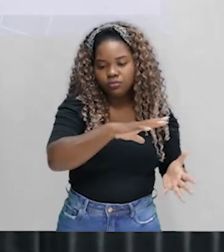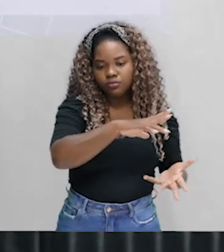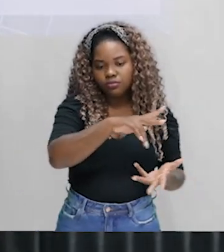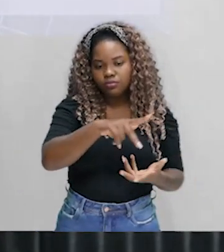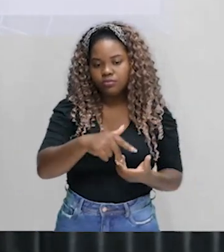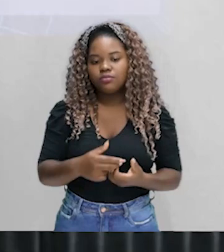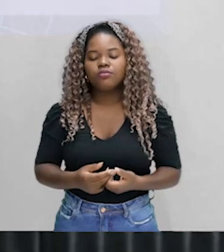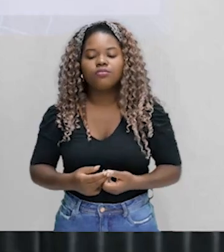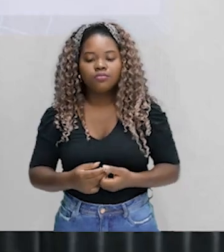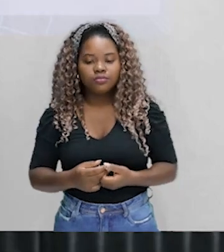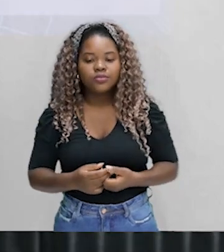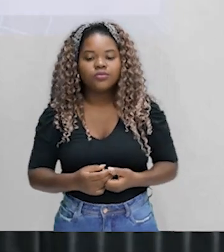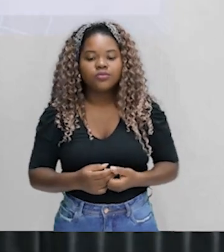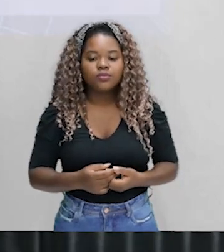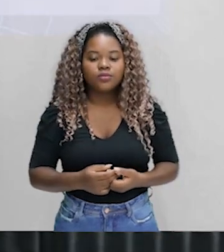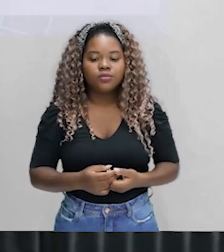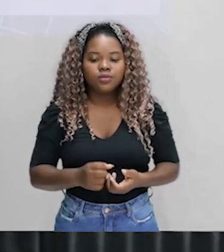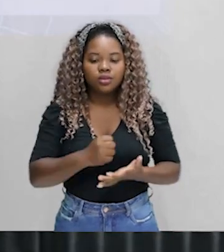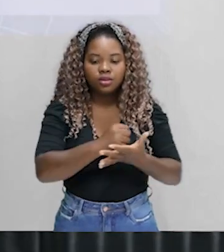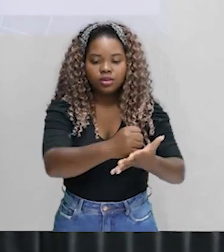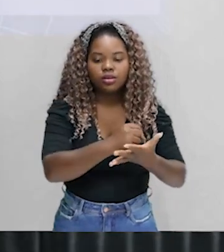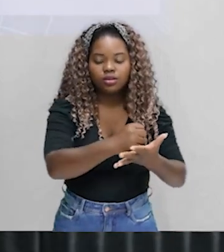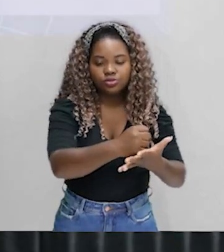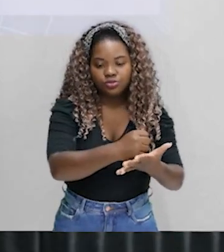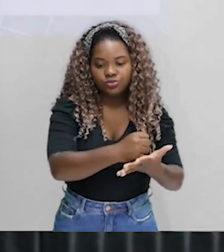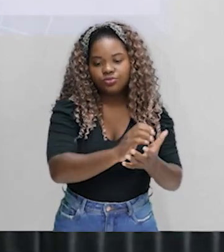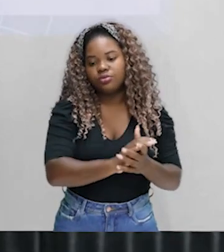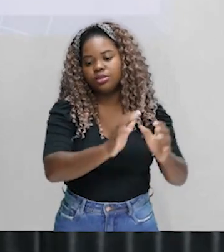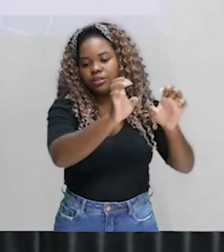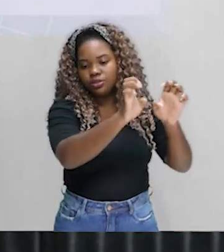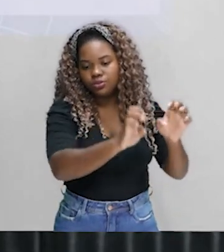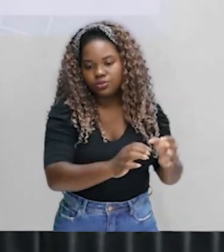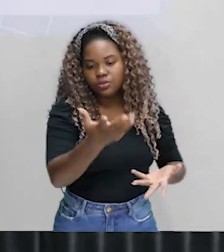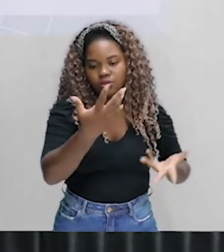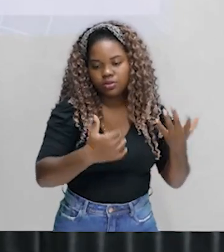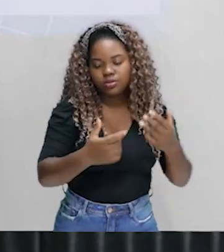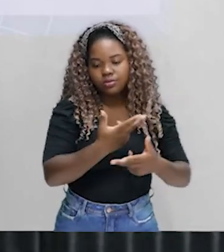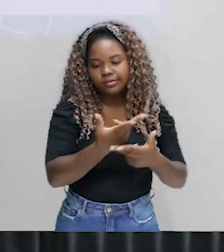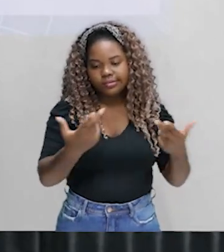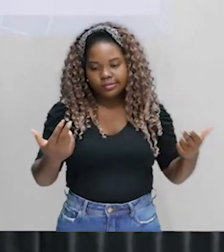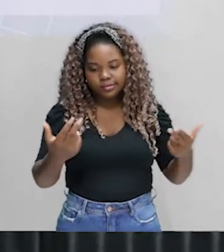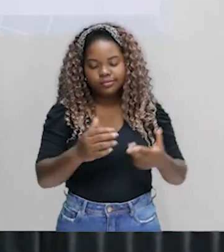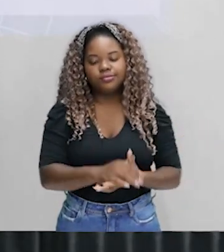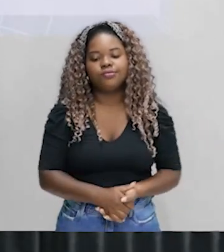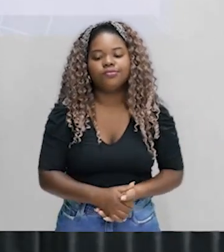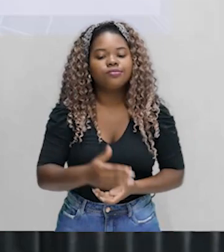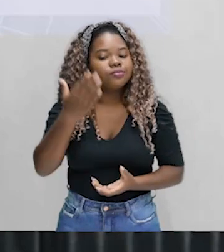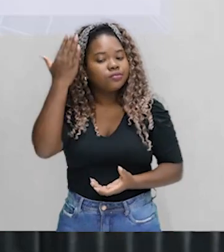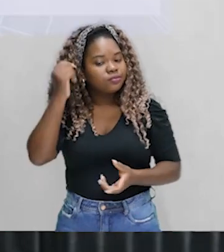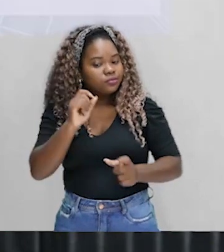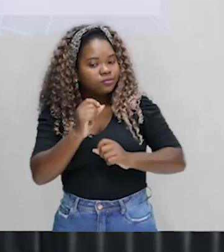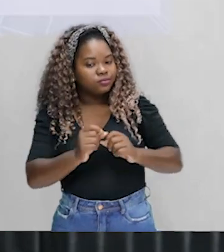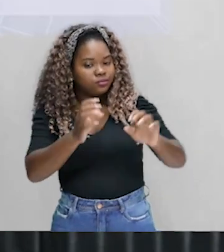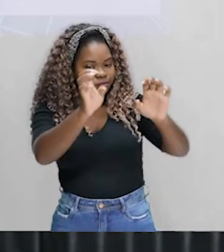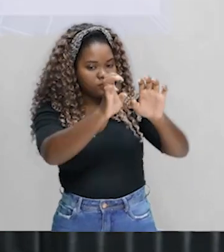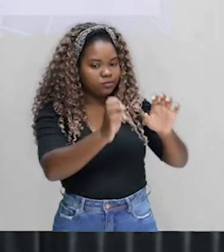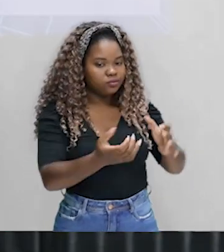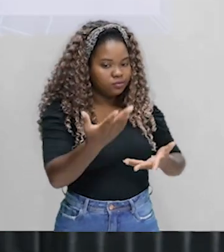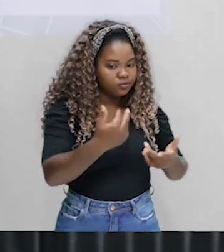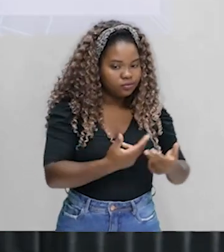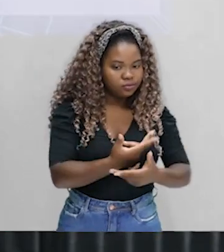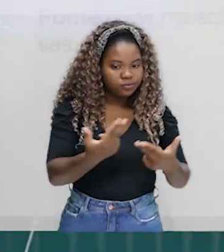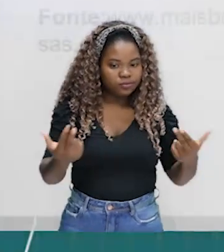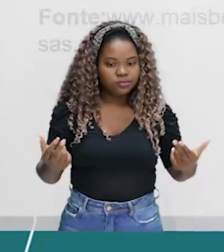e alimenta as cadeias alimentares, né? Nós sabemos, pessoal, que as cadeias alimentares ela é na